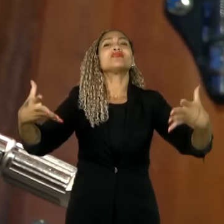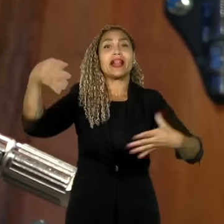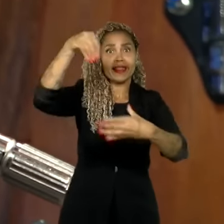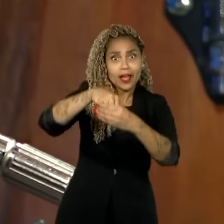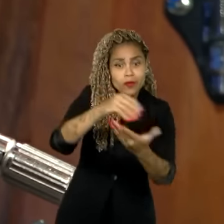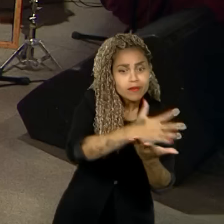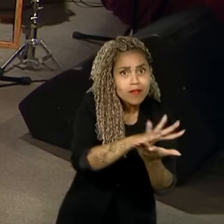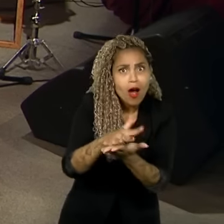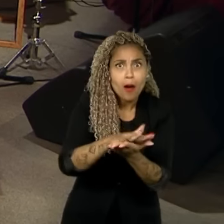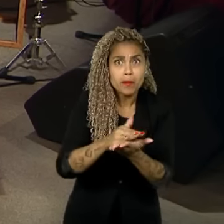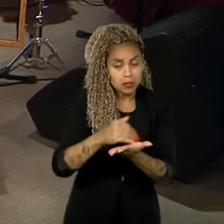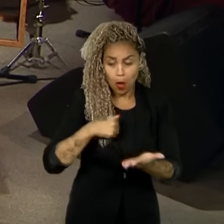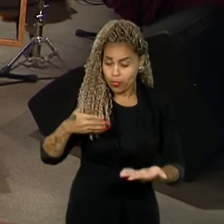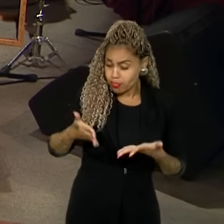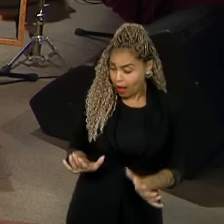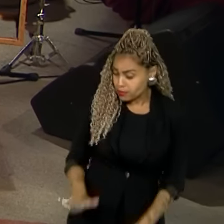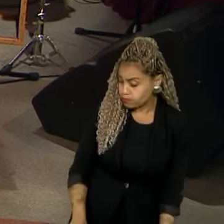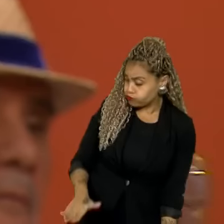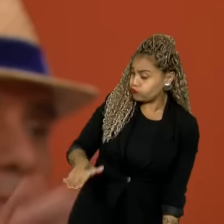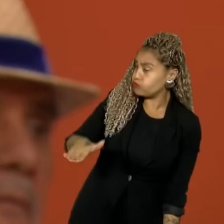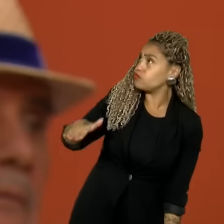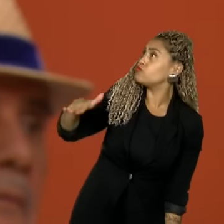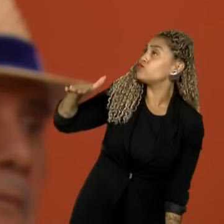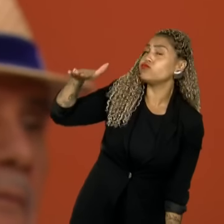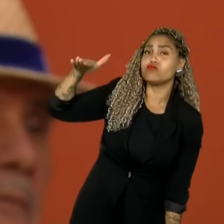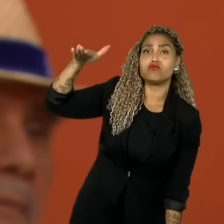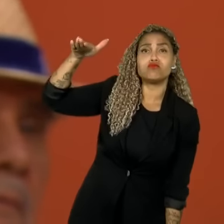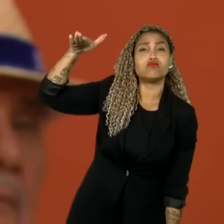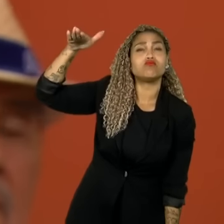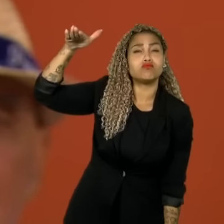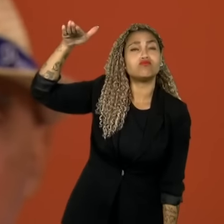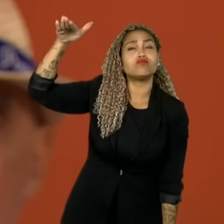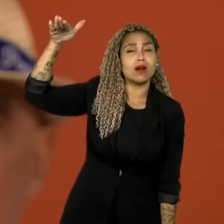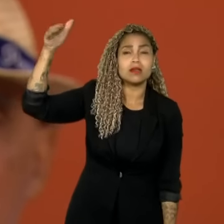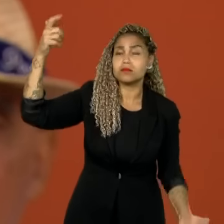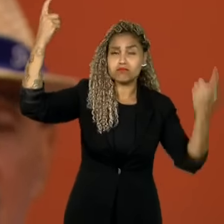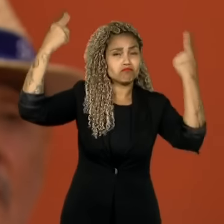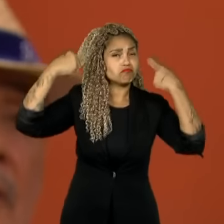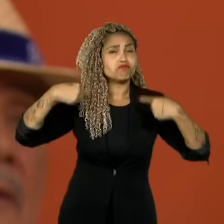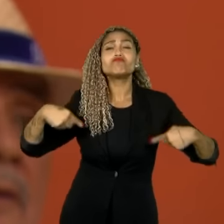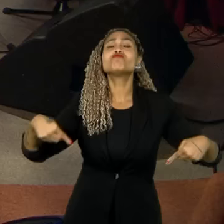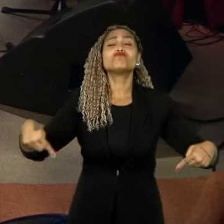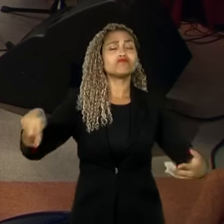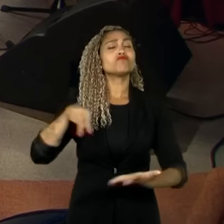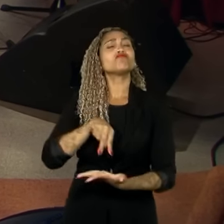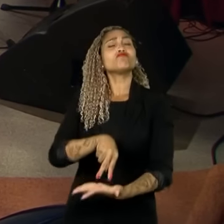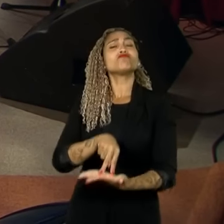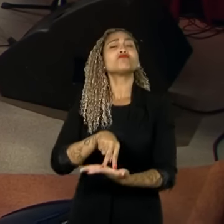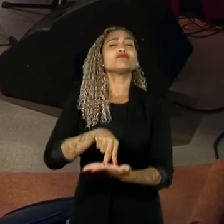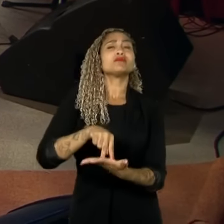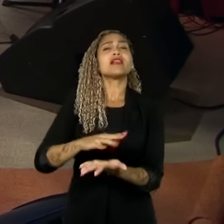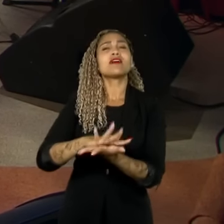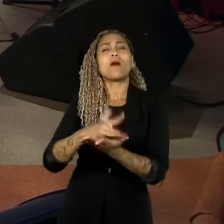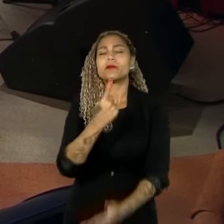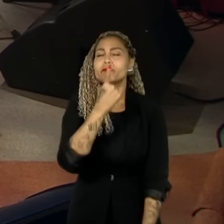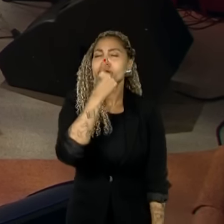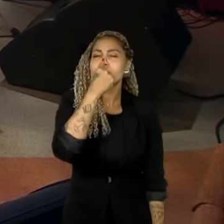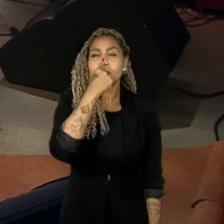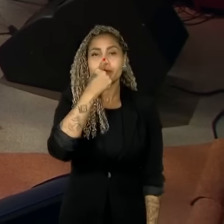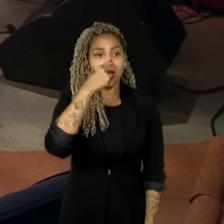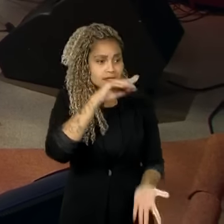eu nasci, me criei, me converti, ninguém vai tombar a minha bandeira. Dentro do samba